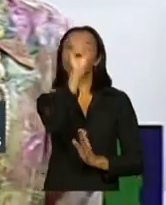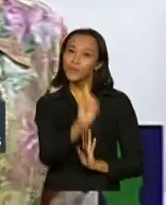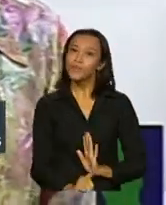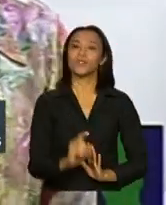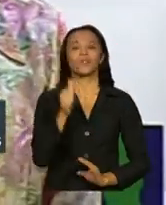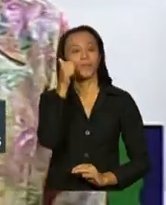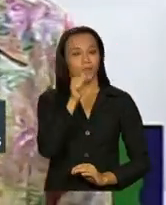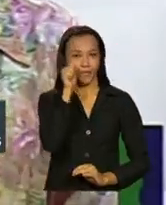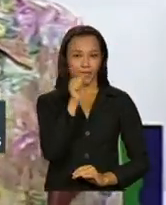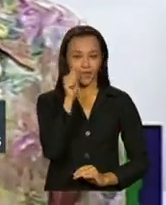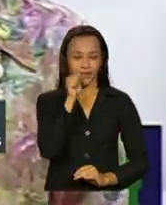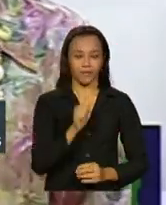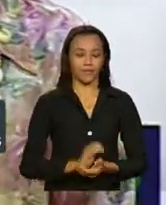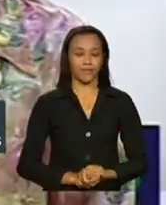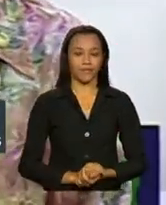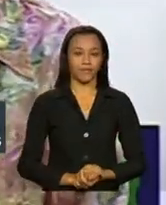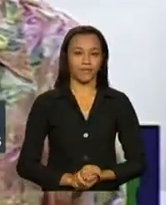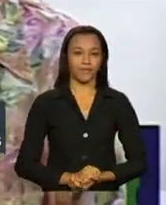mulher